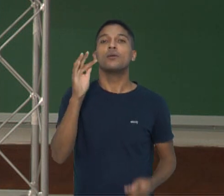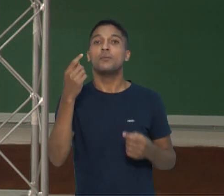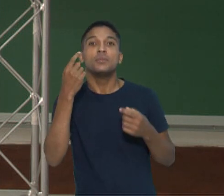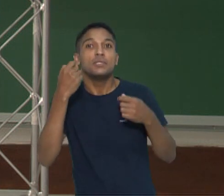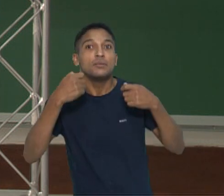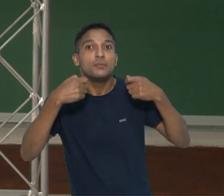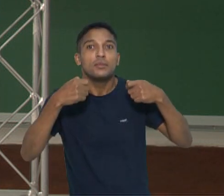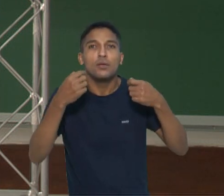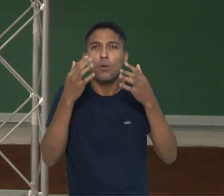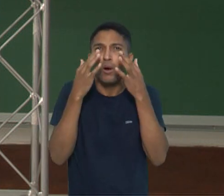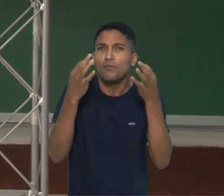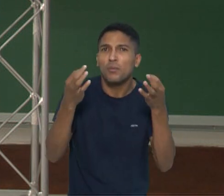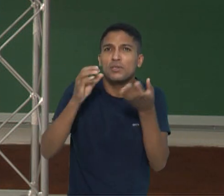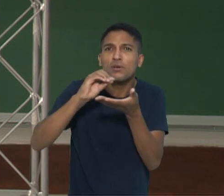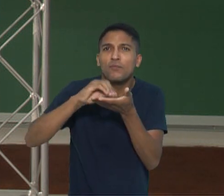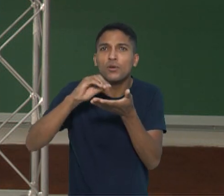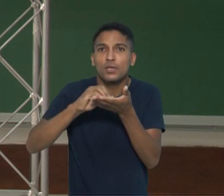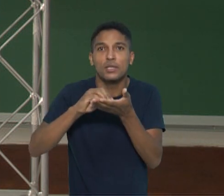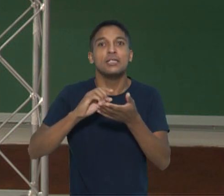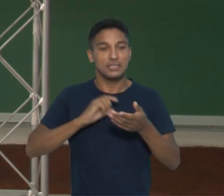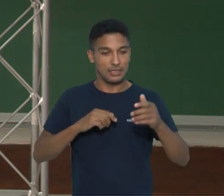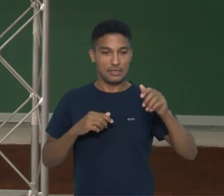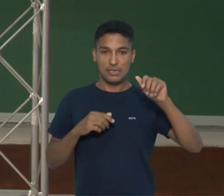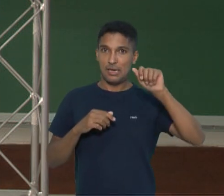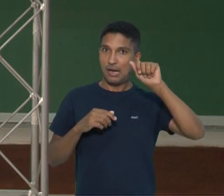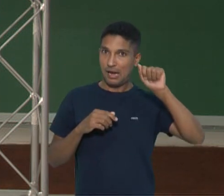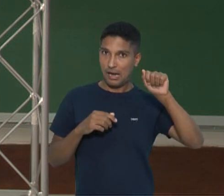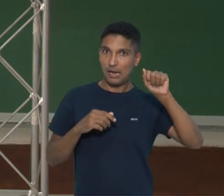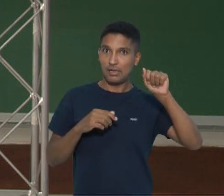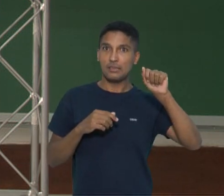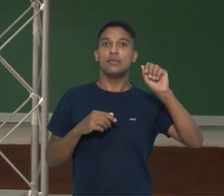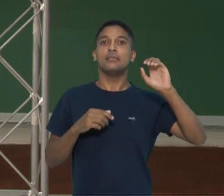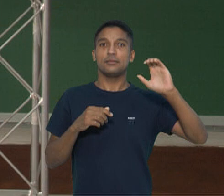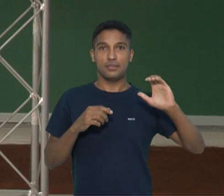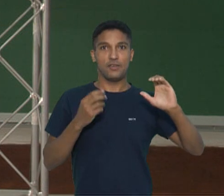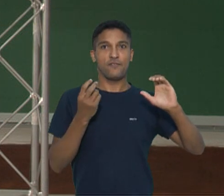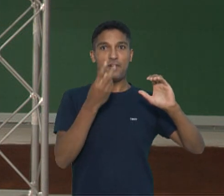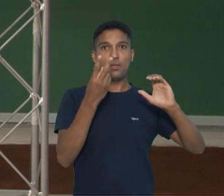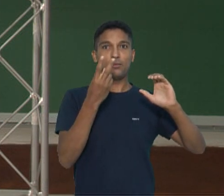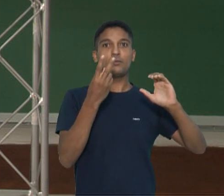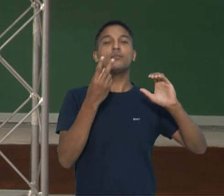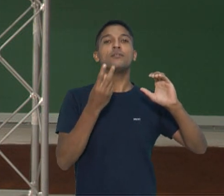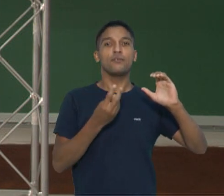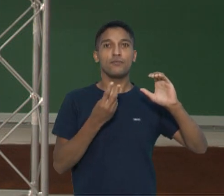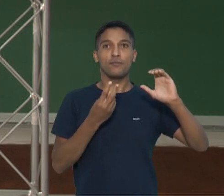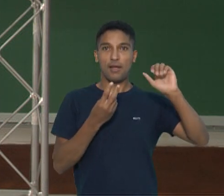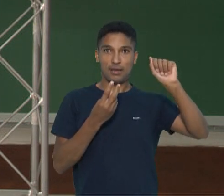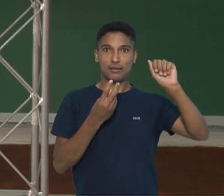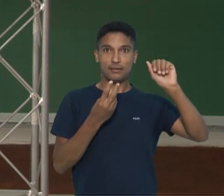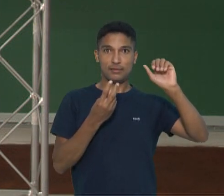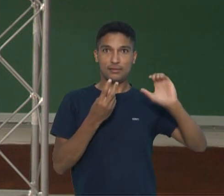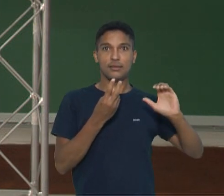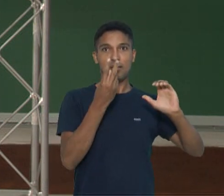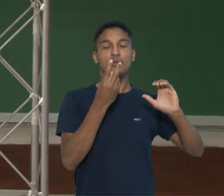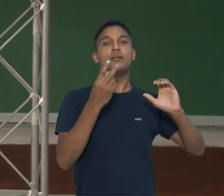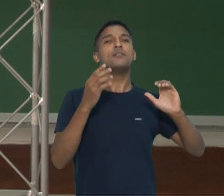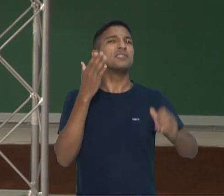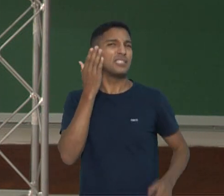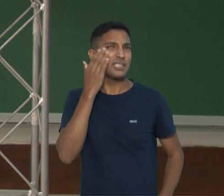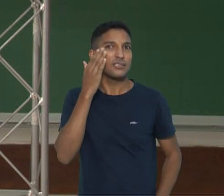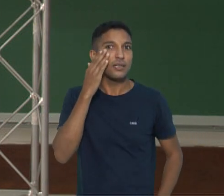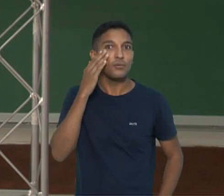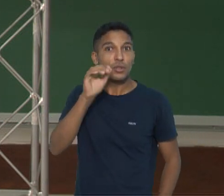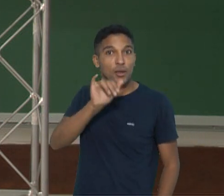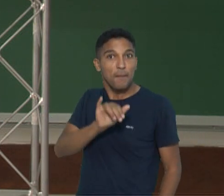informação que está faltando? Eu tenho os valores de A, de C, e sei que a hipérbole tem os focos sobre o eixo